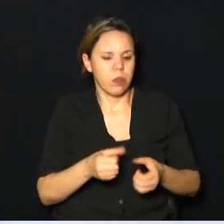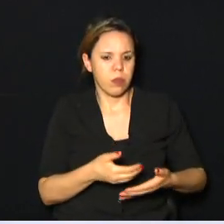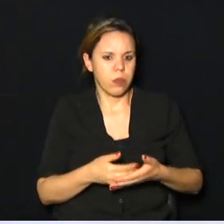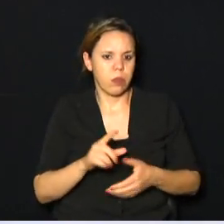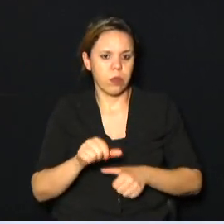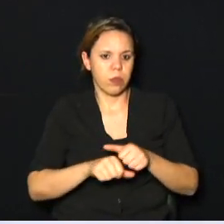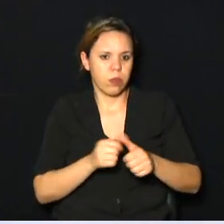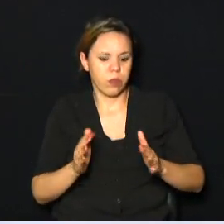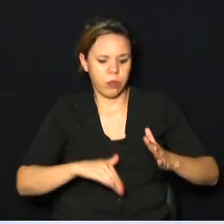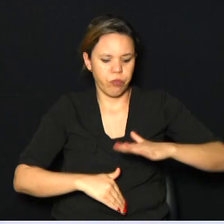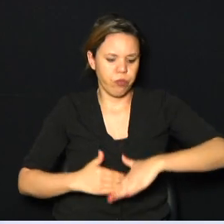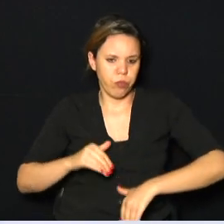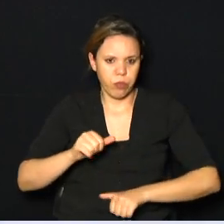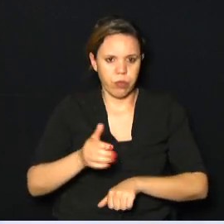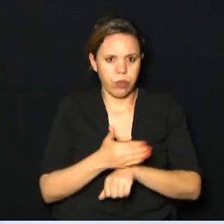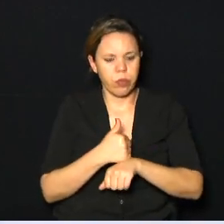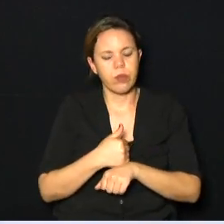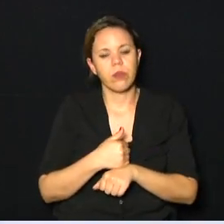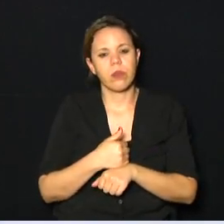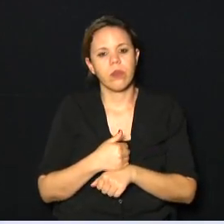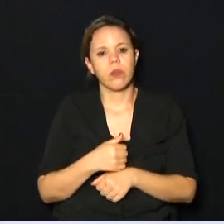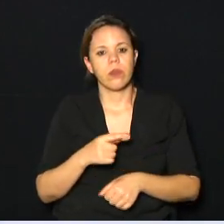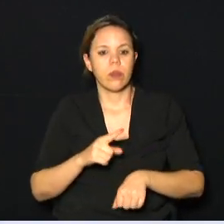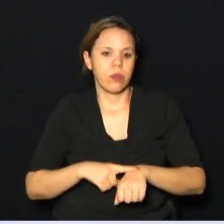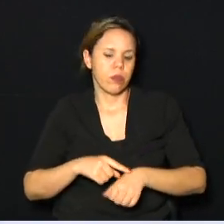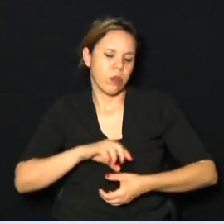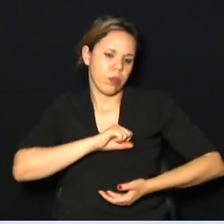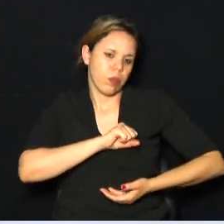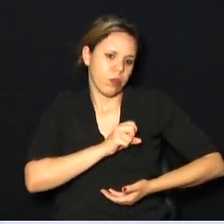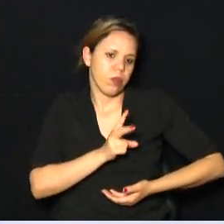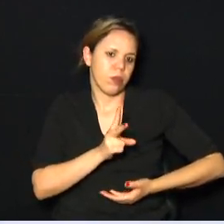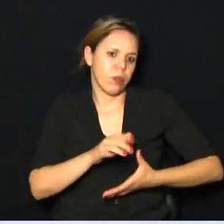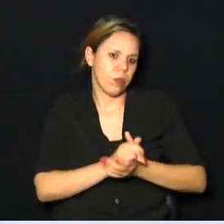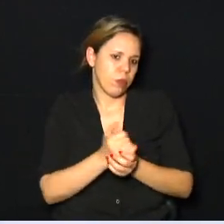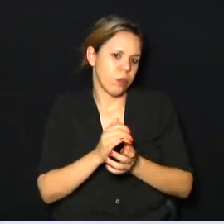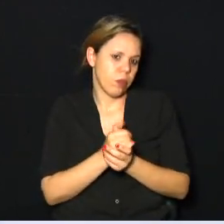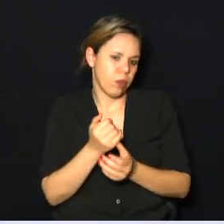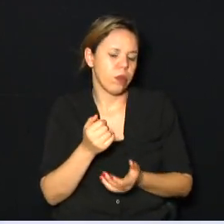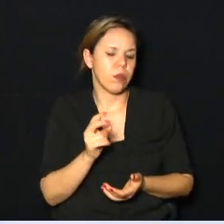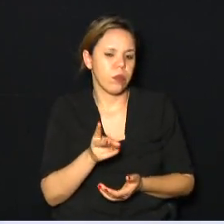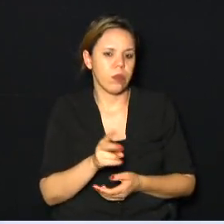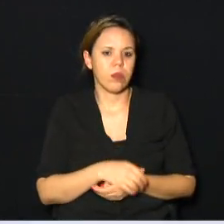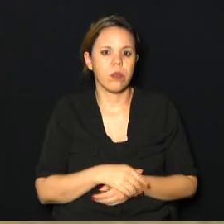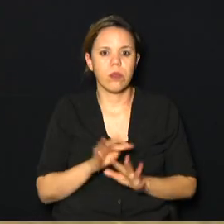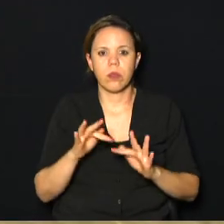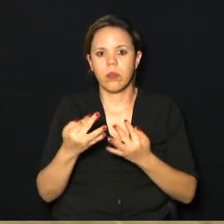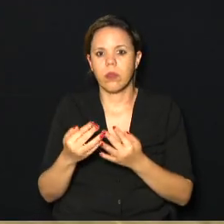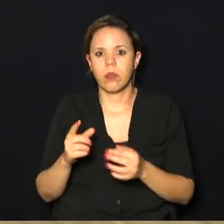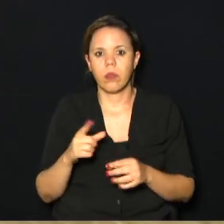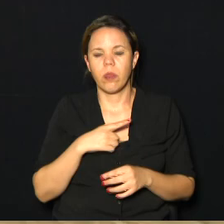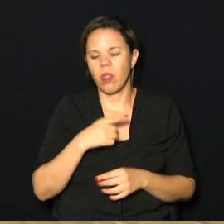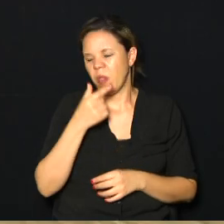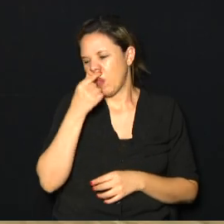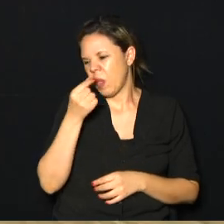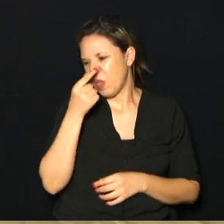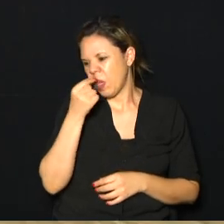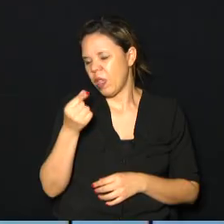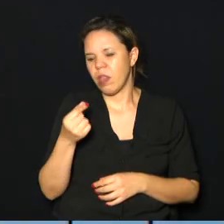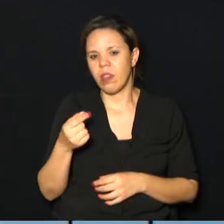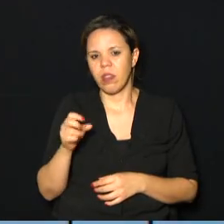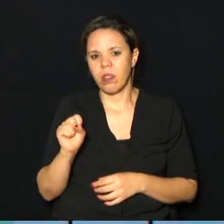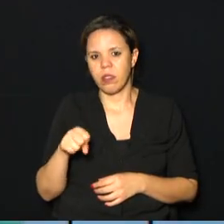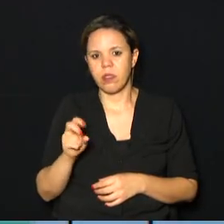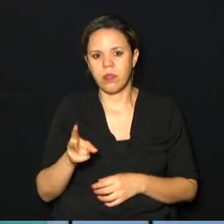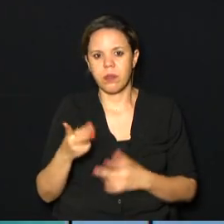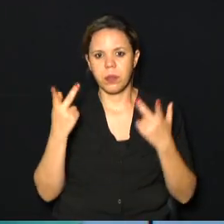troca de fralda, antes da troca, na amamentação, deve ser constante. Agora, caso os pais estejam resfriados, que também é